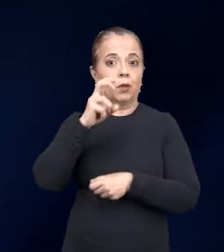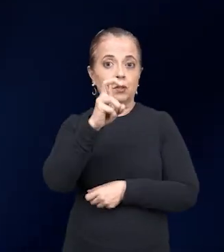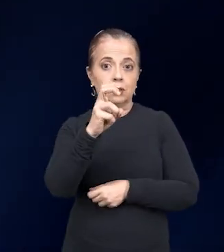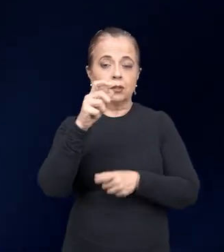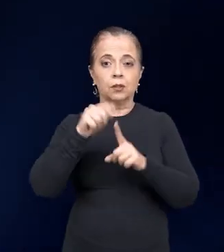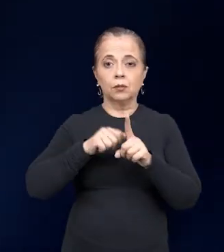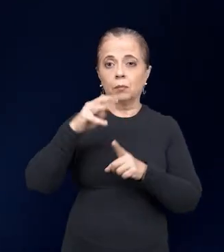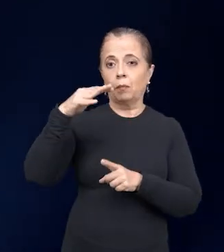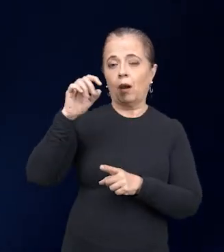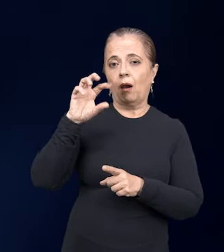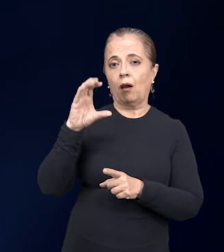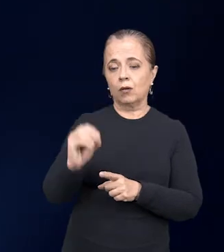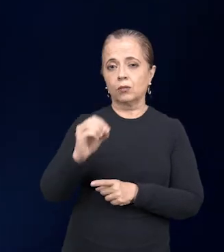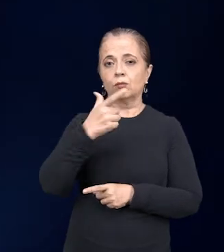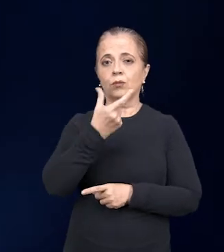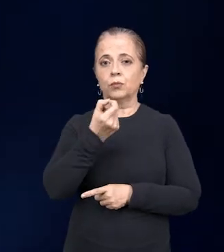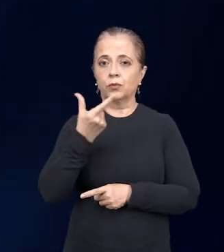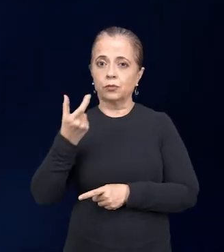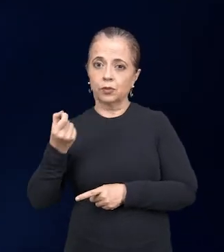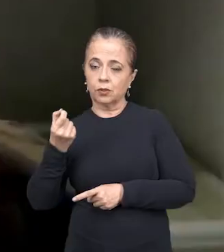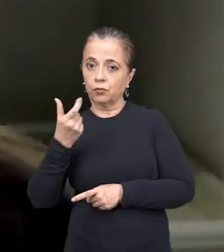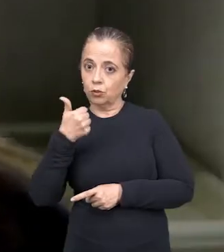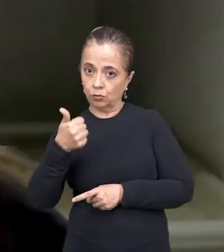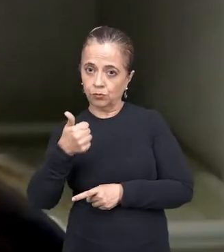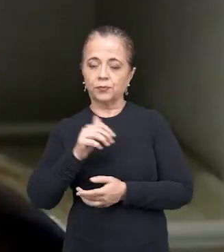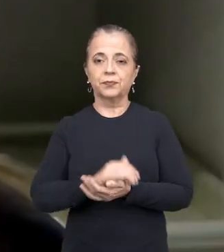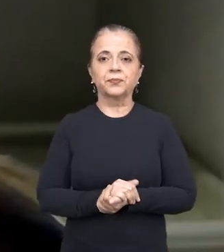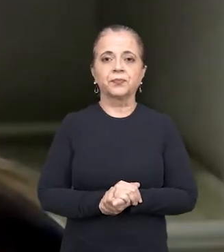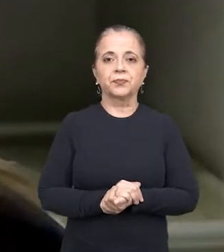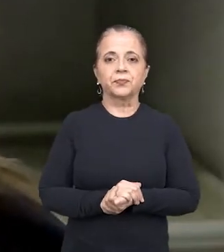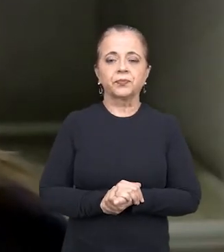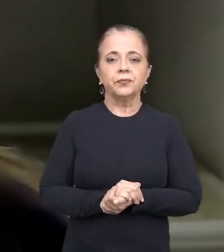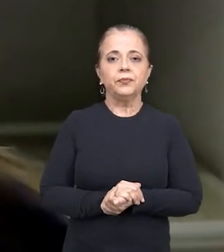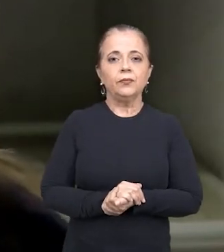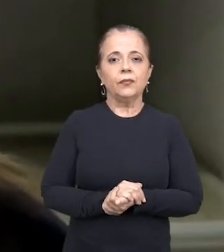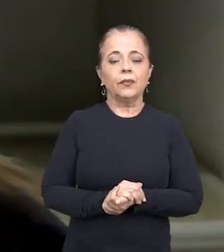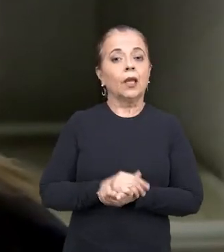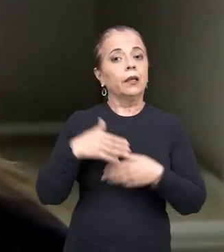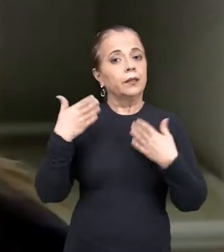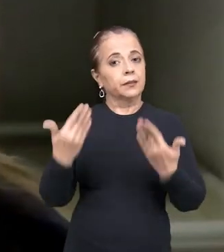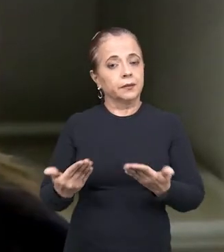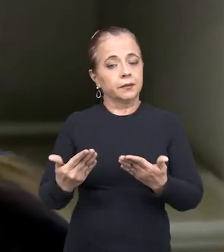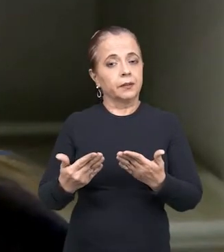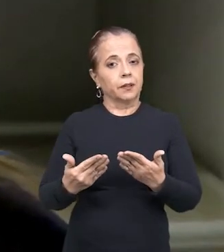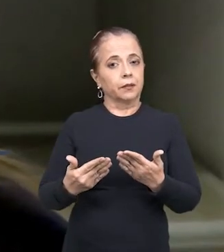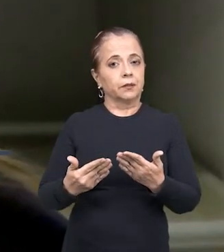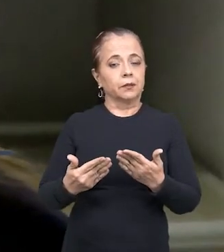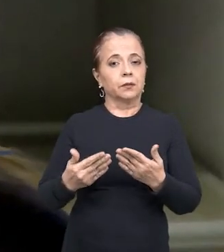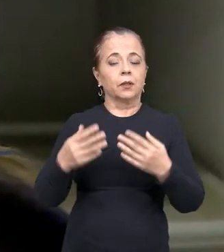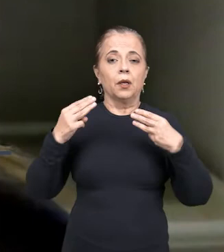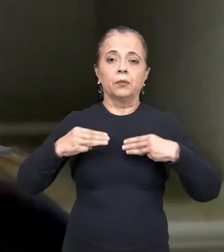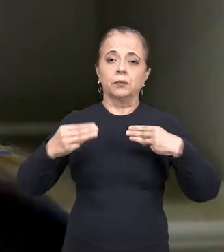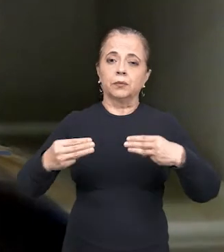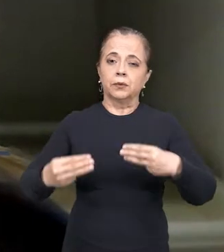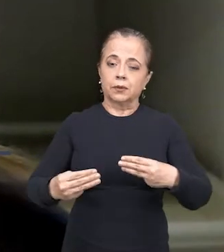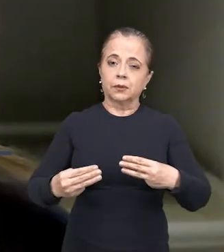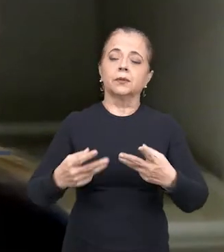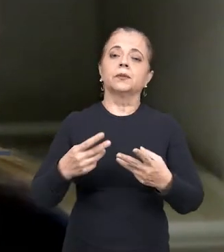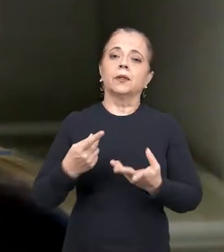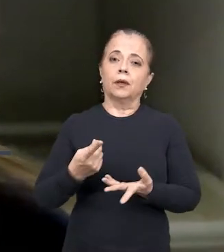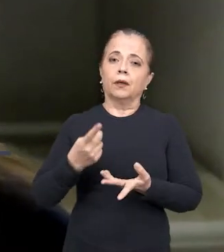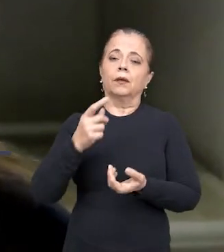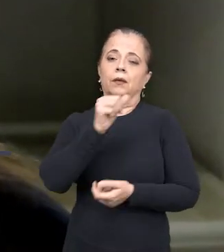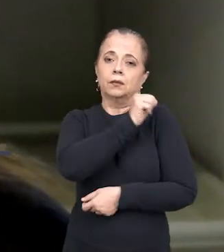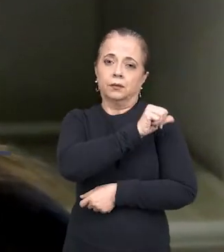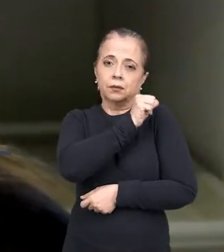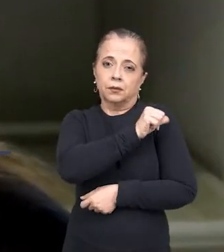6.497, de 5 de março de 2021. Então, o Ministério Público do Estado do Rio de Janeiro, através da segunda Promotoria